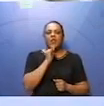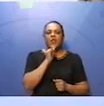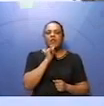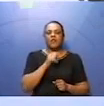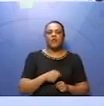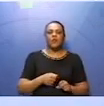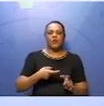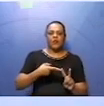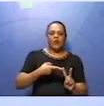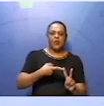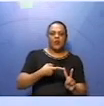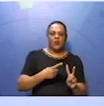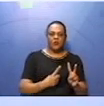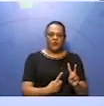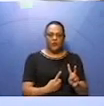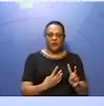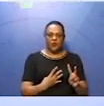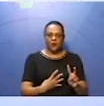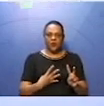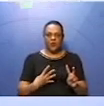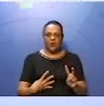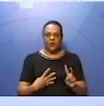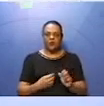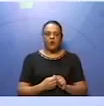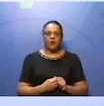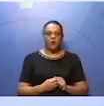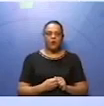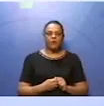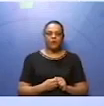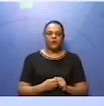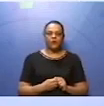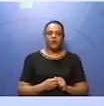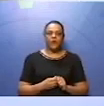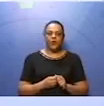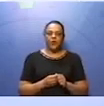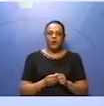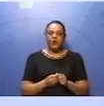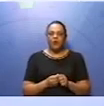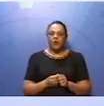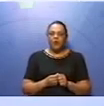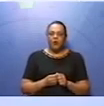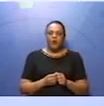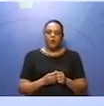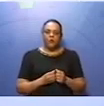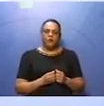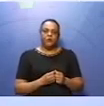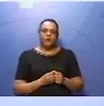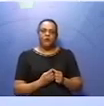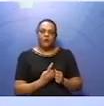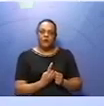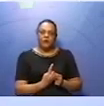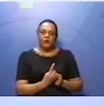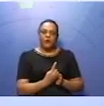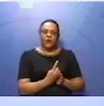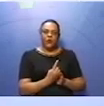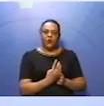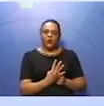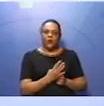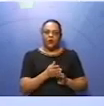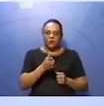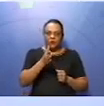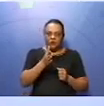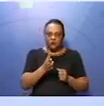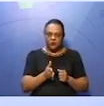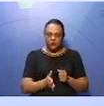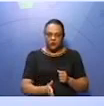a raiz de 144. Pelo método da fatoração, eu coloco o número que eu quero achar a raiz,